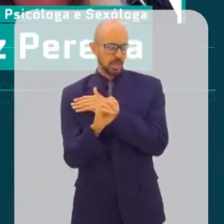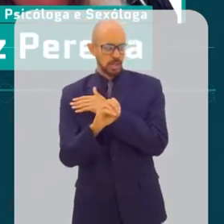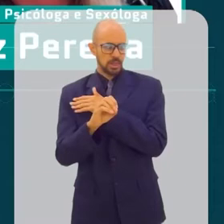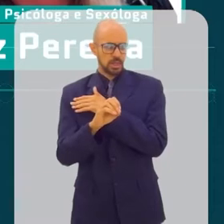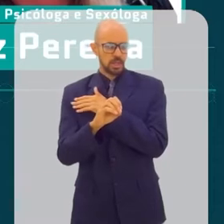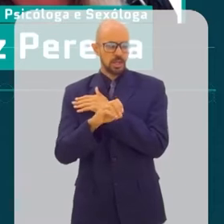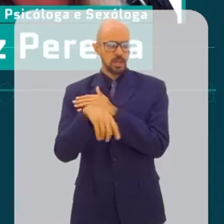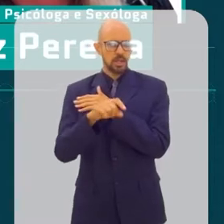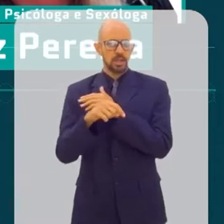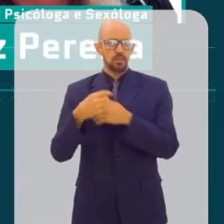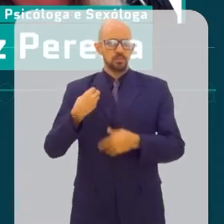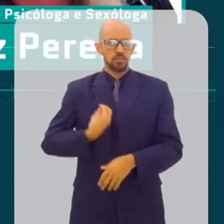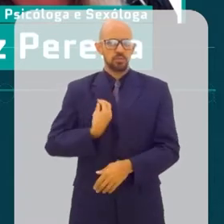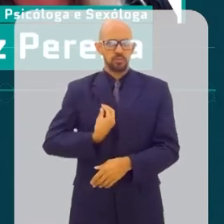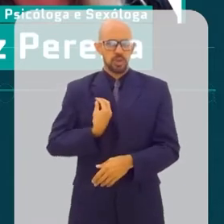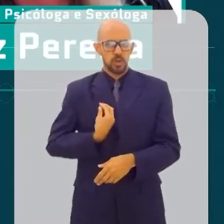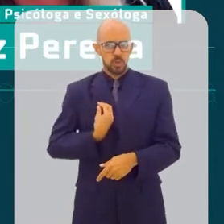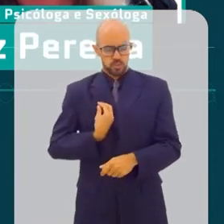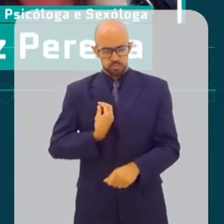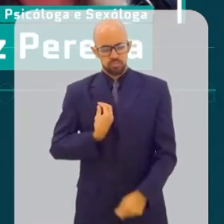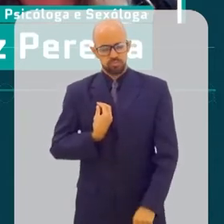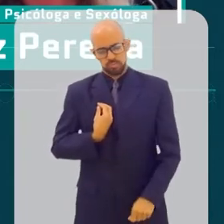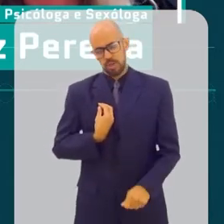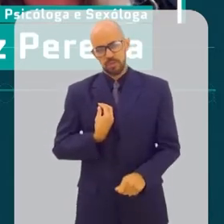uma geração que viveu, né,